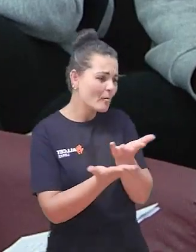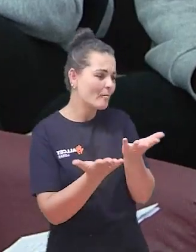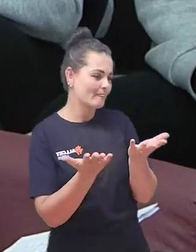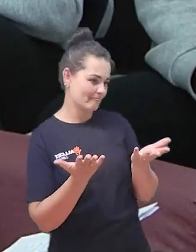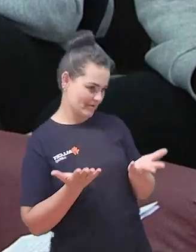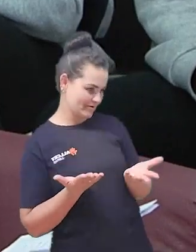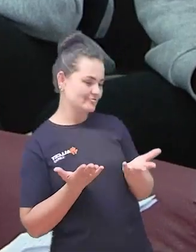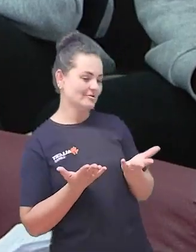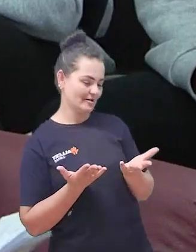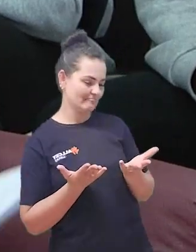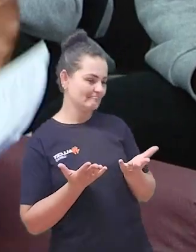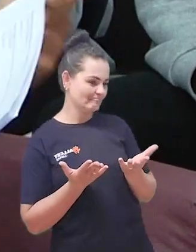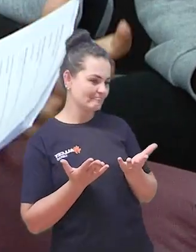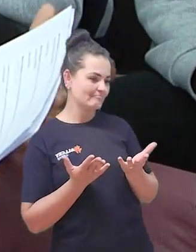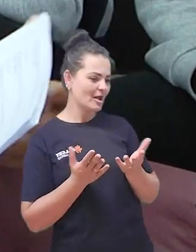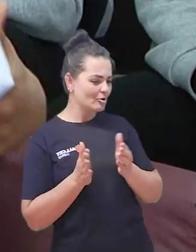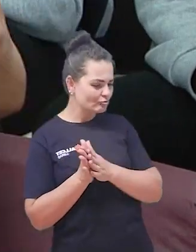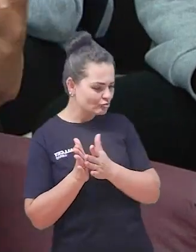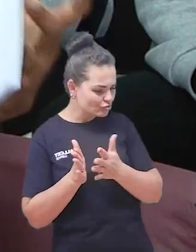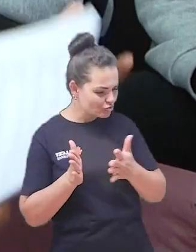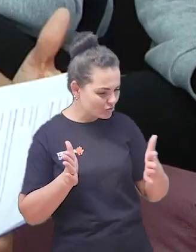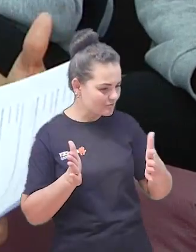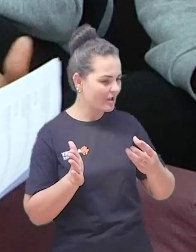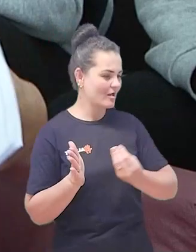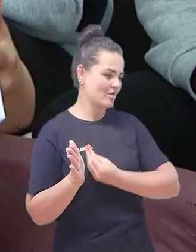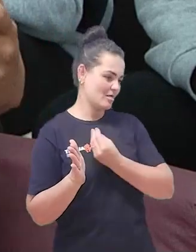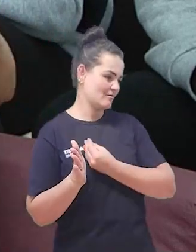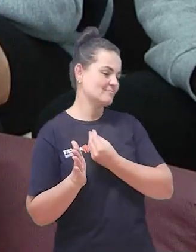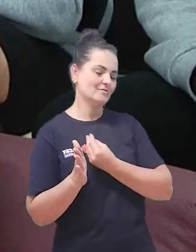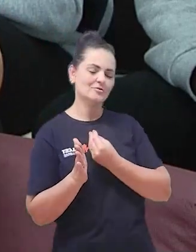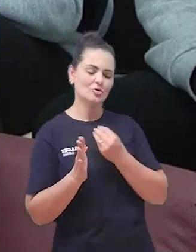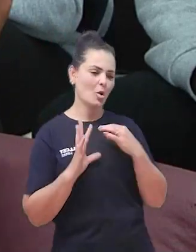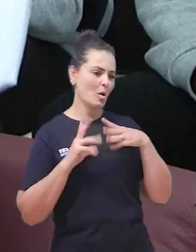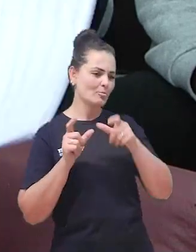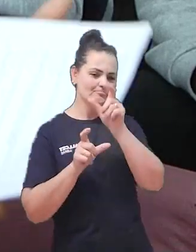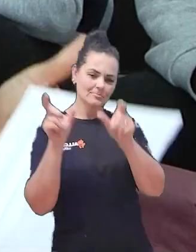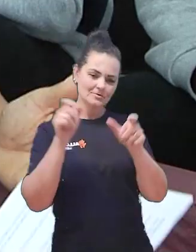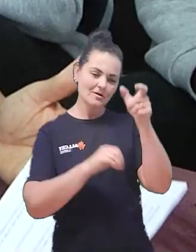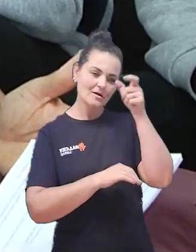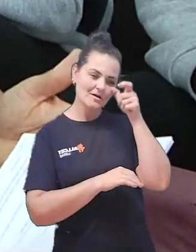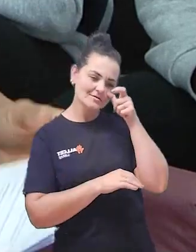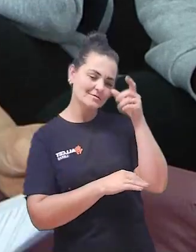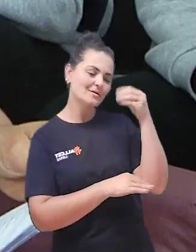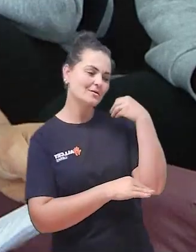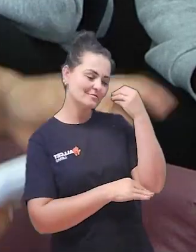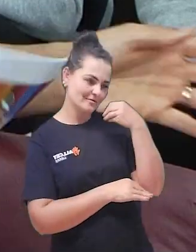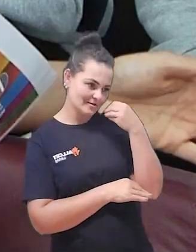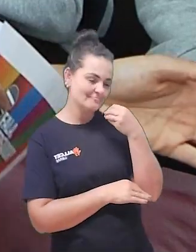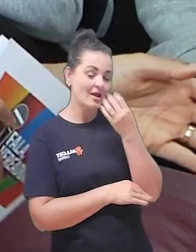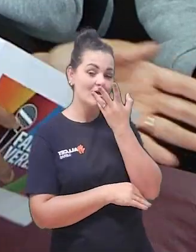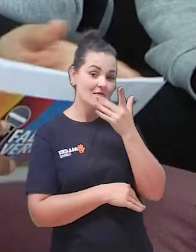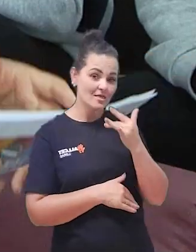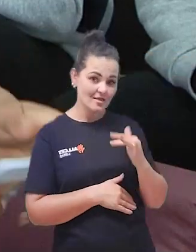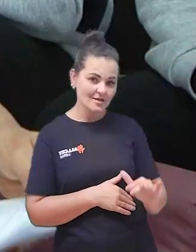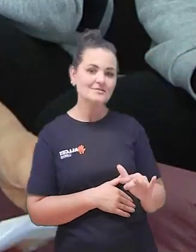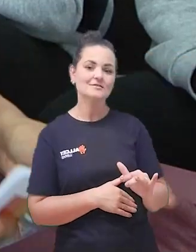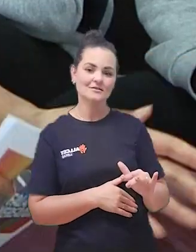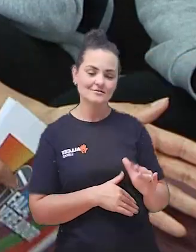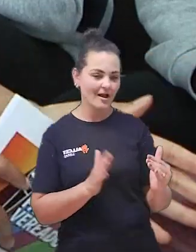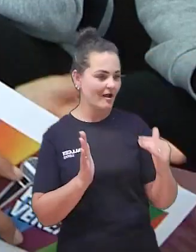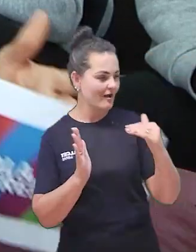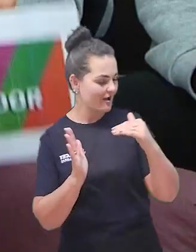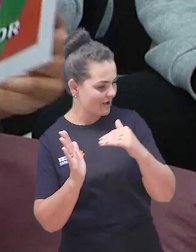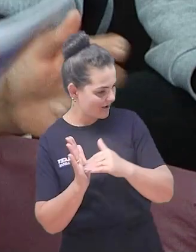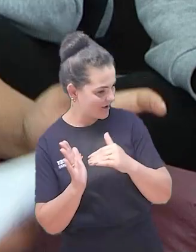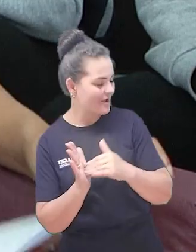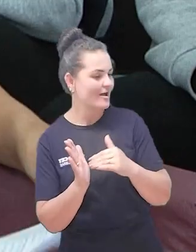que nos acompanham toda essa sua vivência, essa sua experiência desde criança, né,